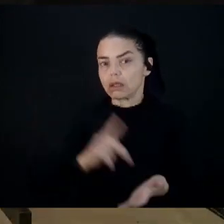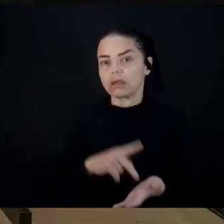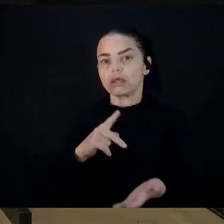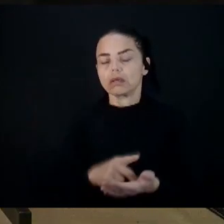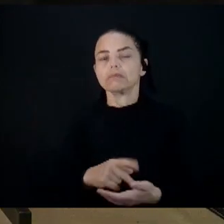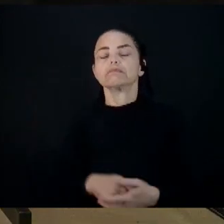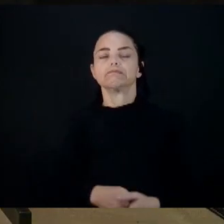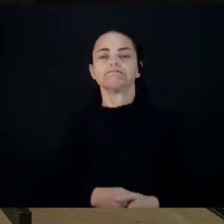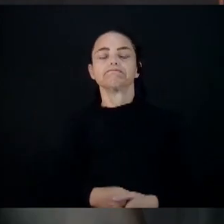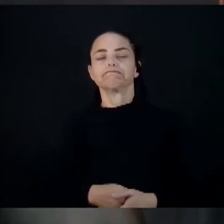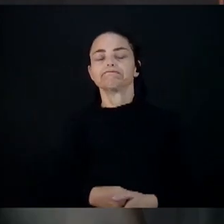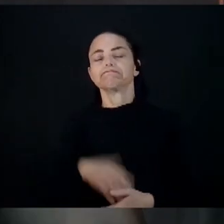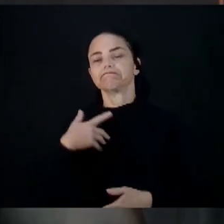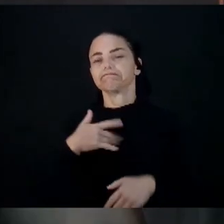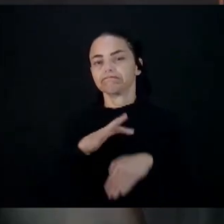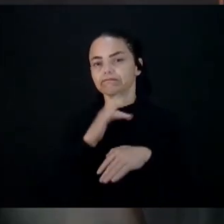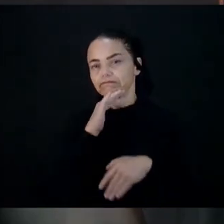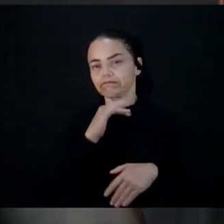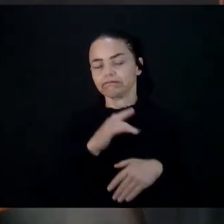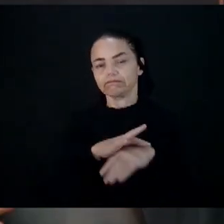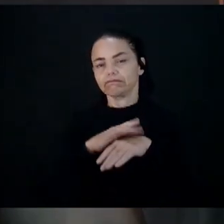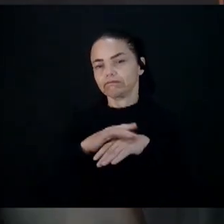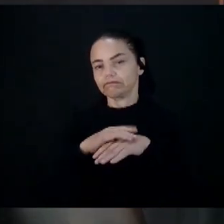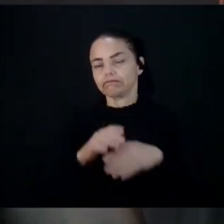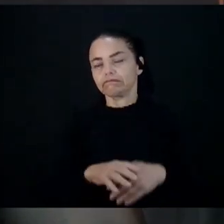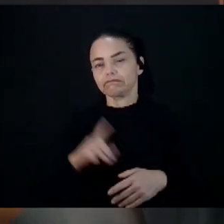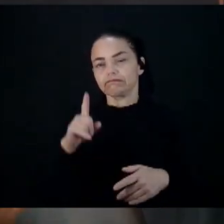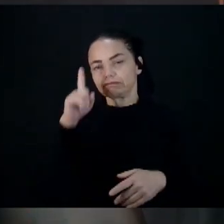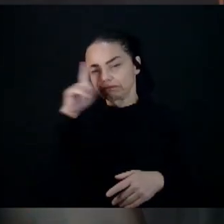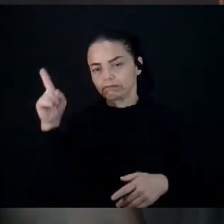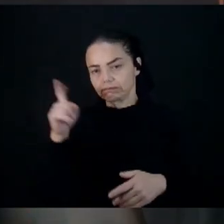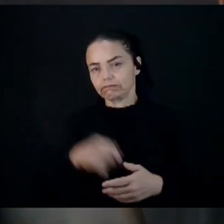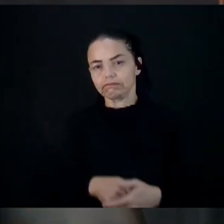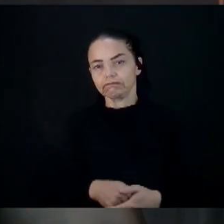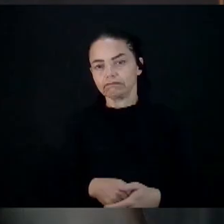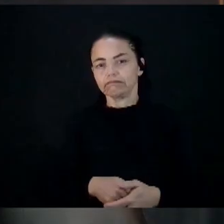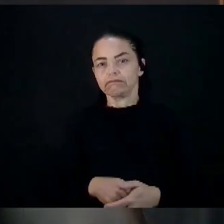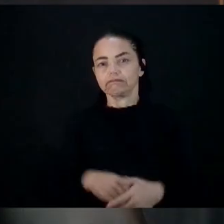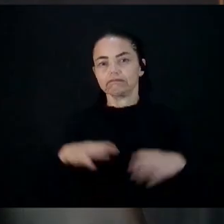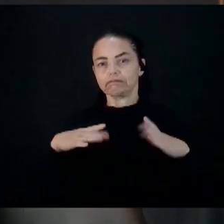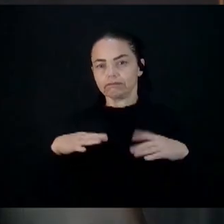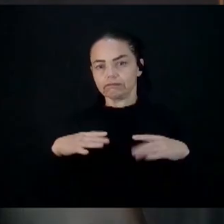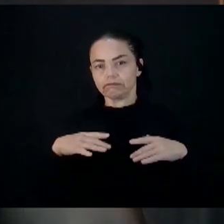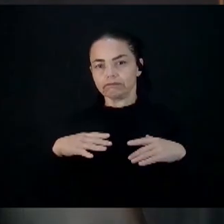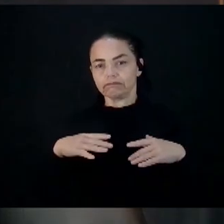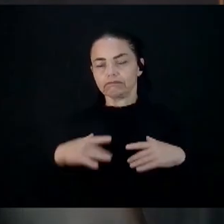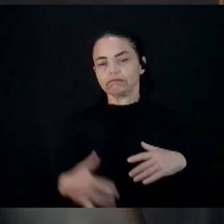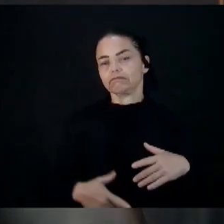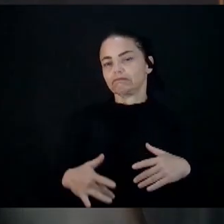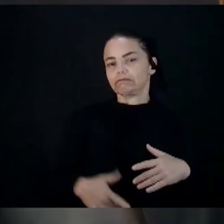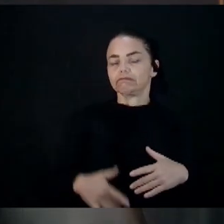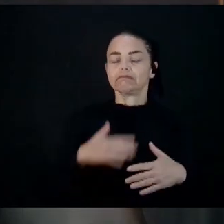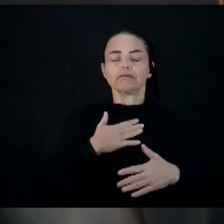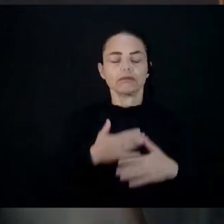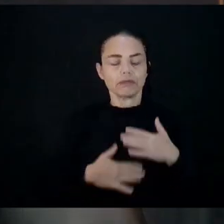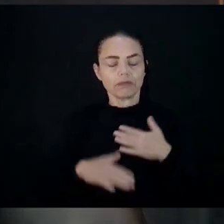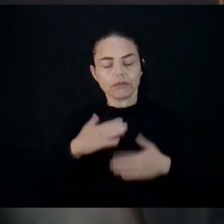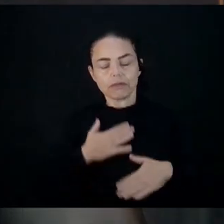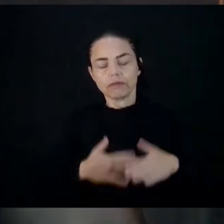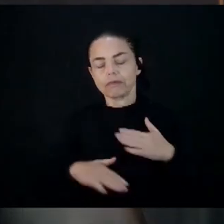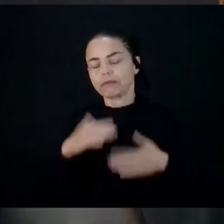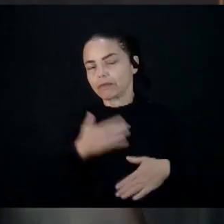Acontece. O que a gente sempre orienta é, no dia seguinte, dar uma folga, né, pro fígado, deixa seu fígado relaxar.